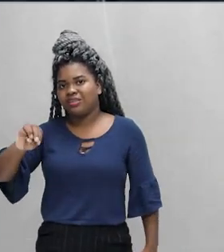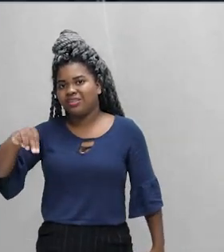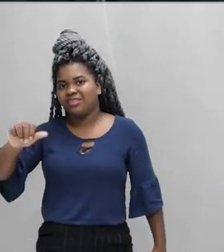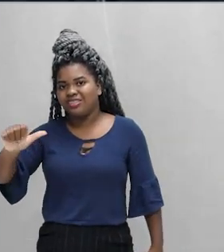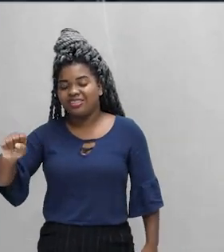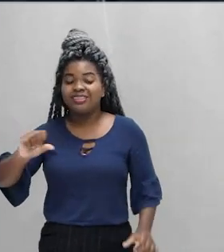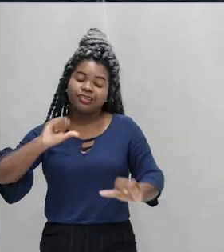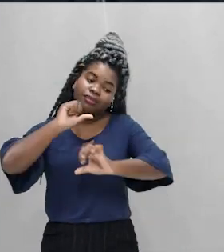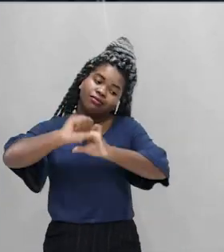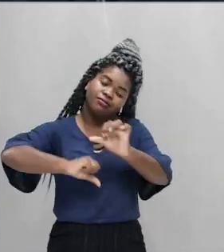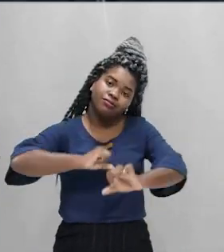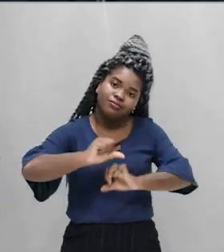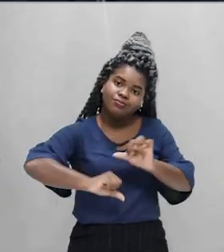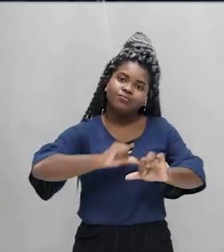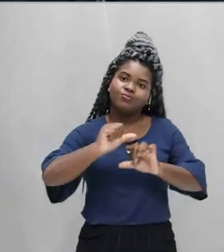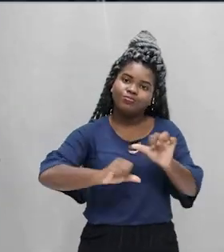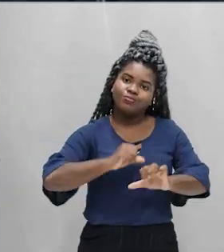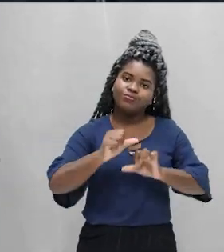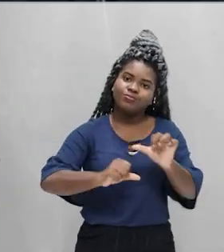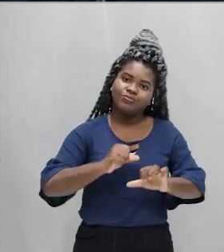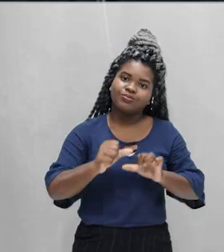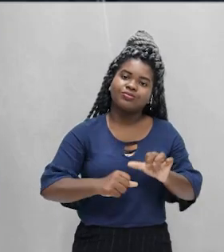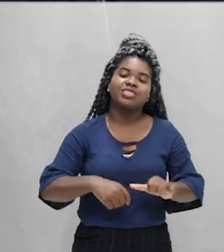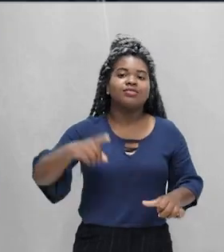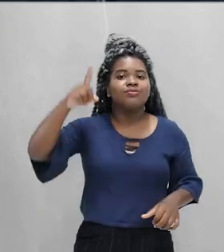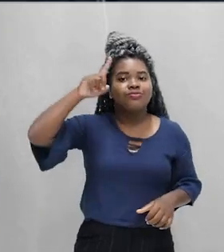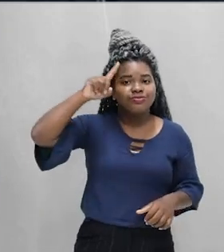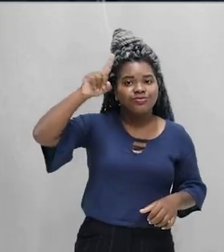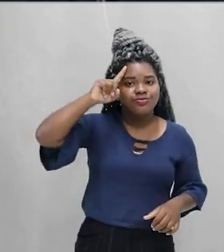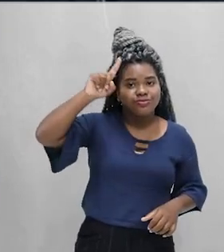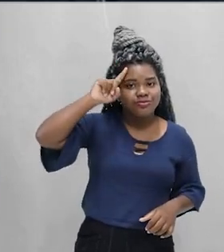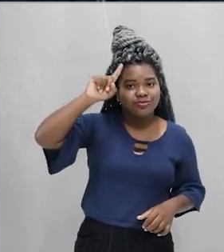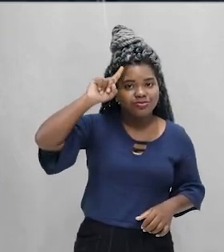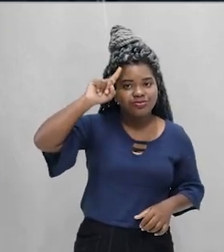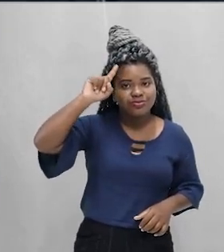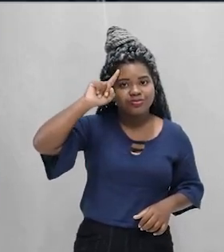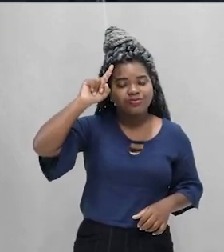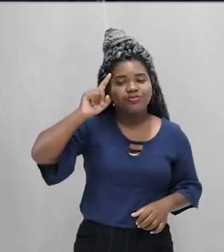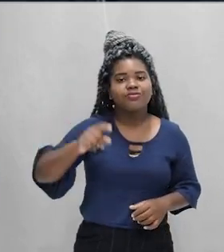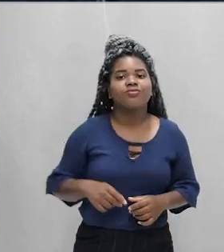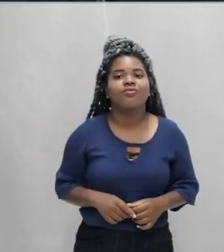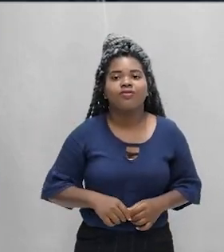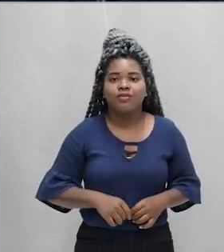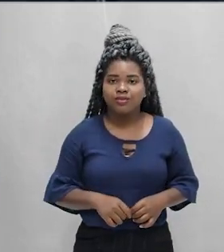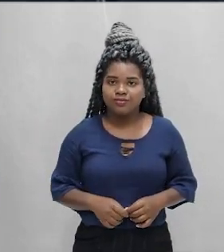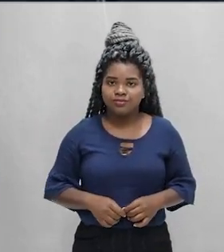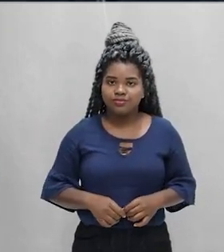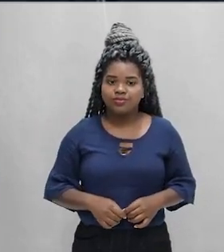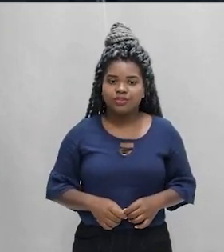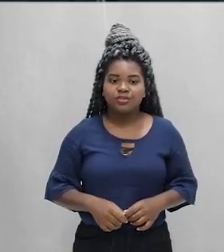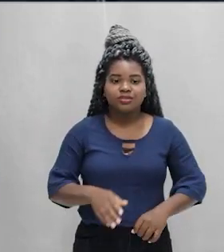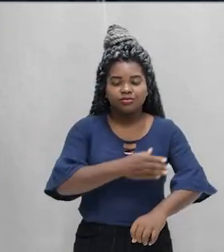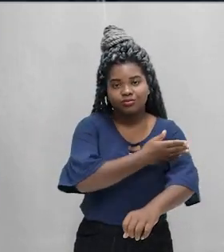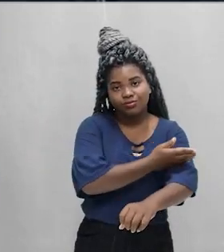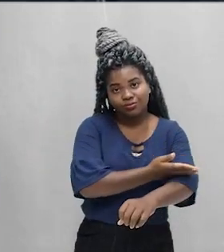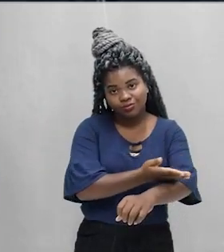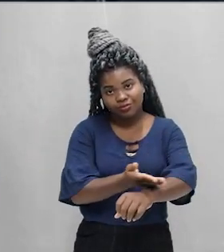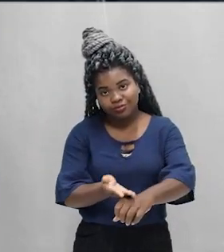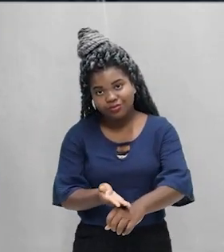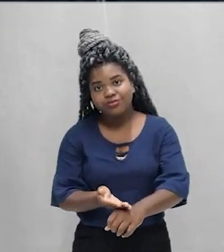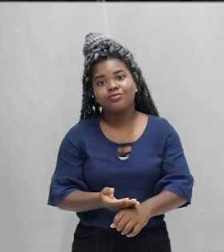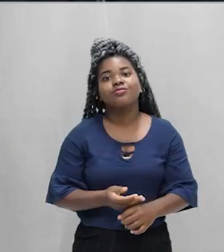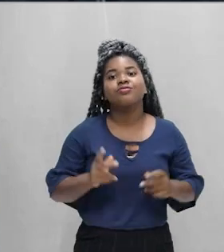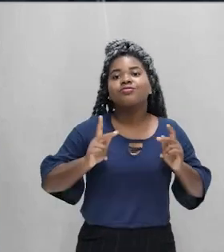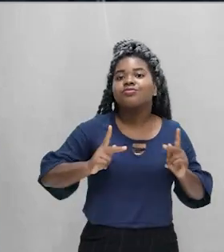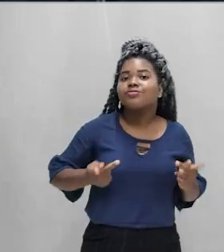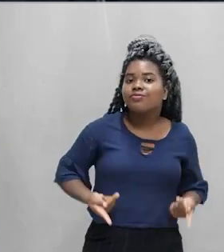Essas transformações mexem com o cotidiano, mexem com a cabeça, mexem com o comportamento, tá bom? Não